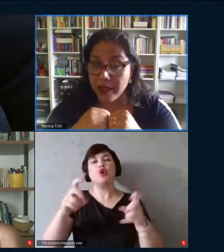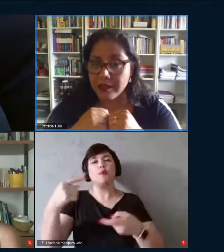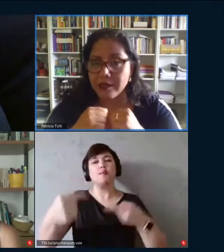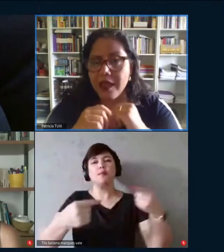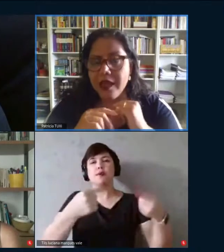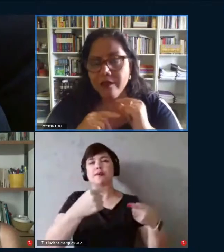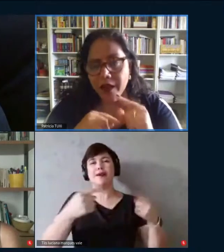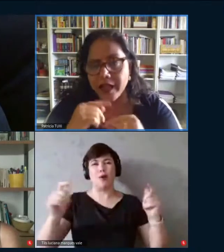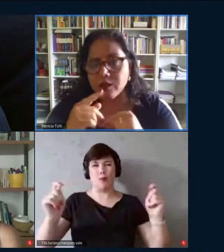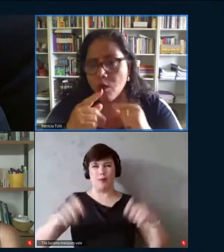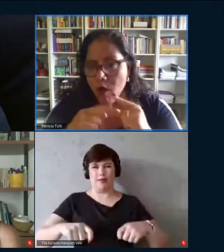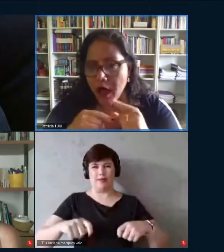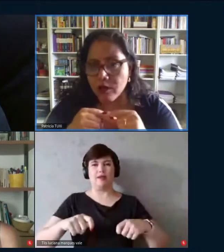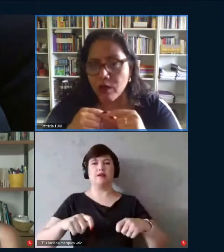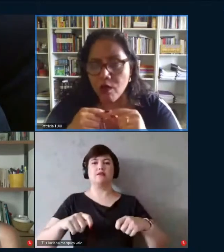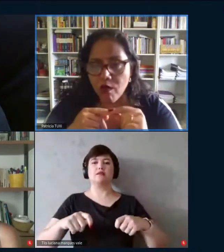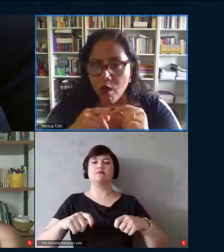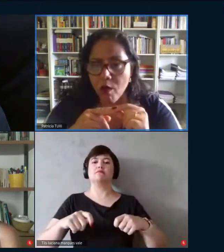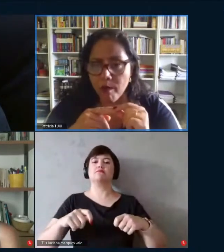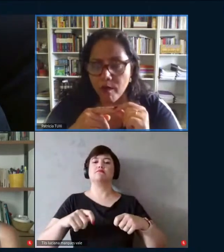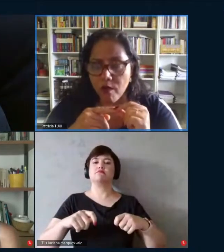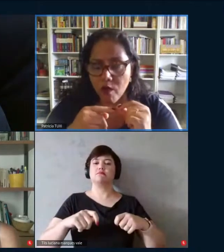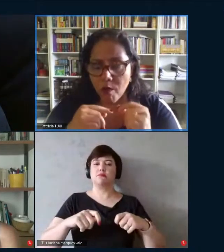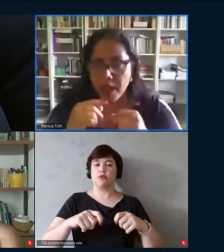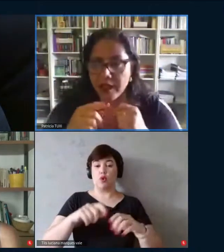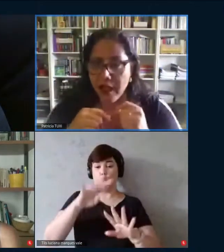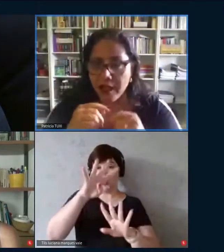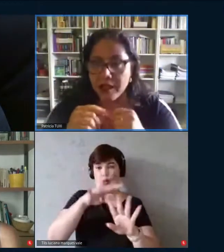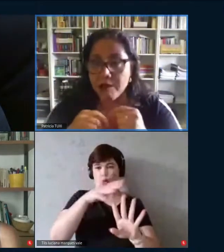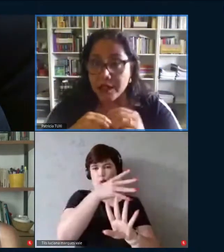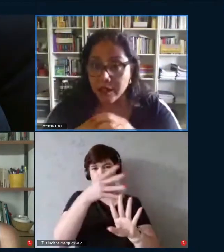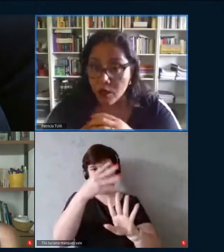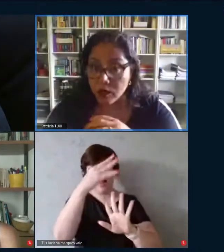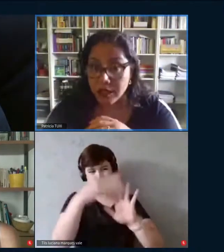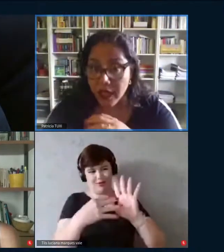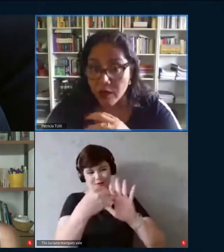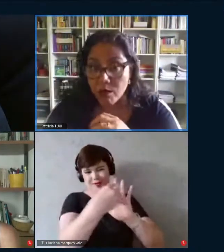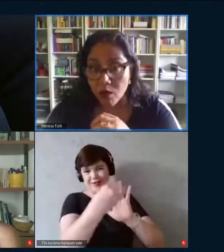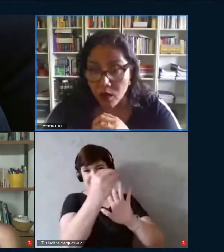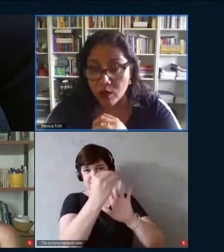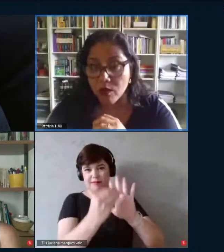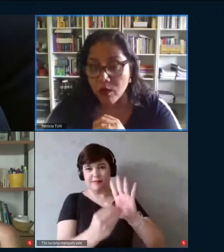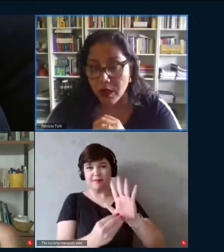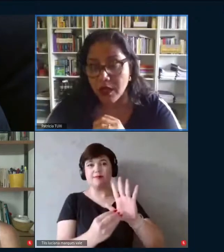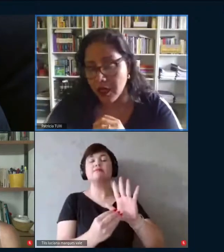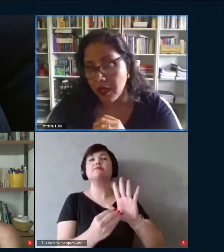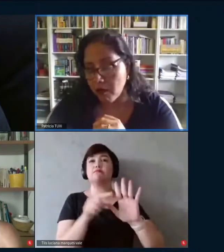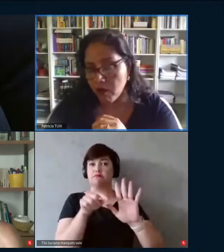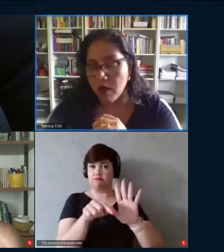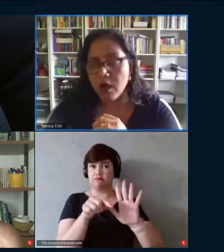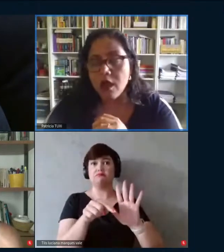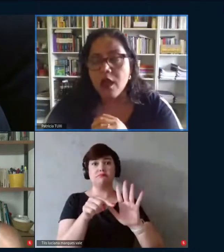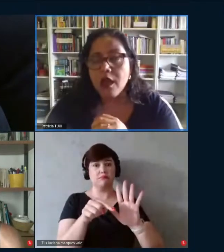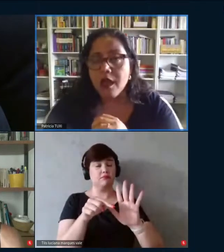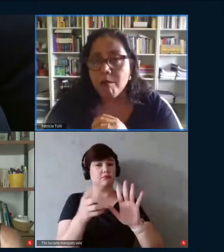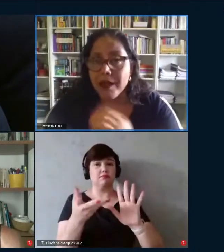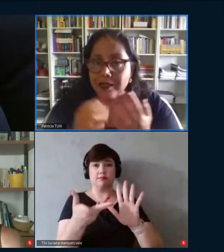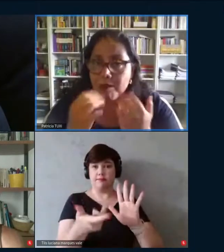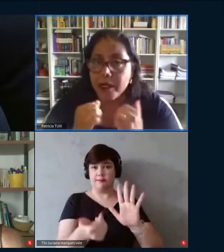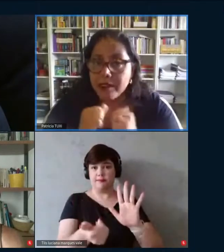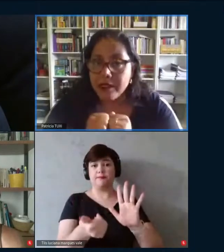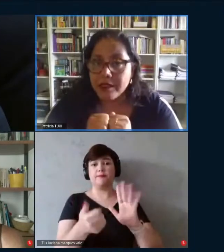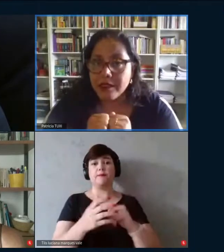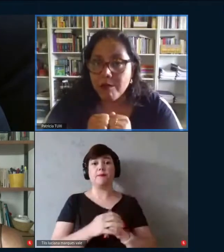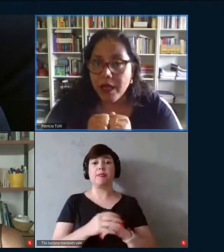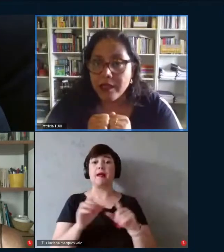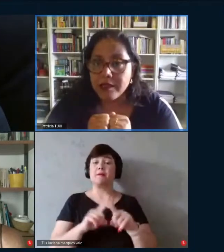essas competências, traz um quadro que eu vou comentar ainda, mas que eu considero muito incrível,